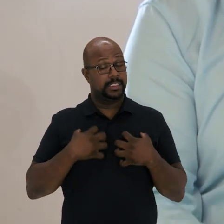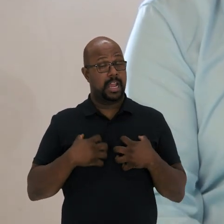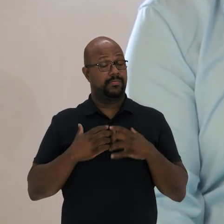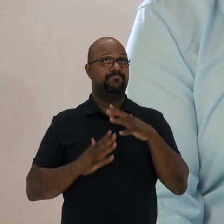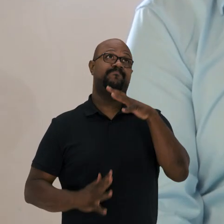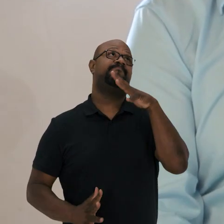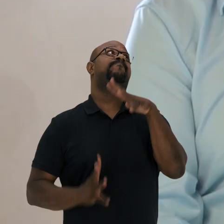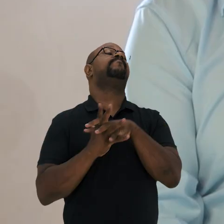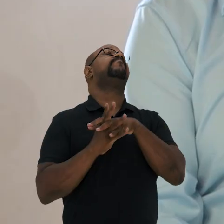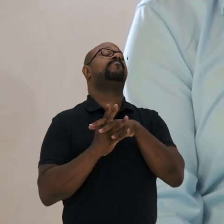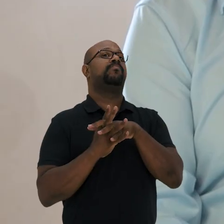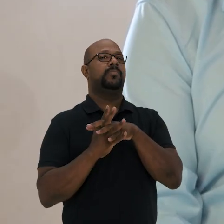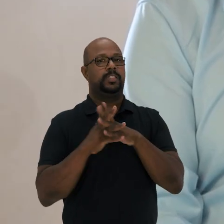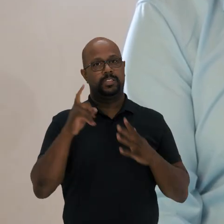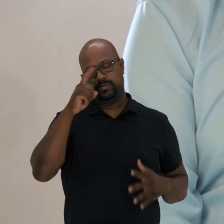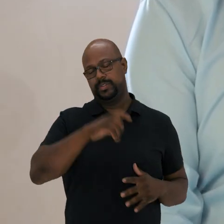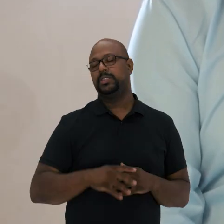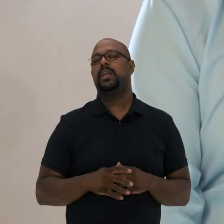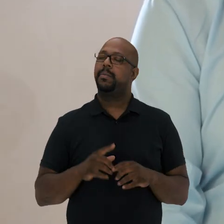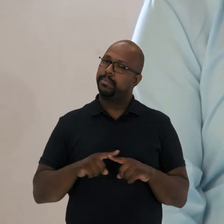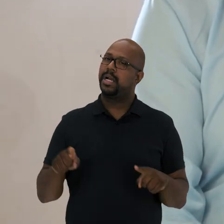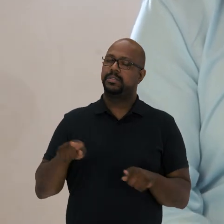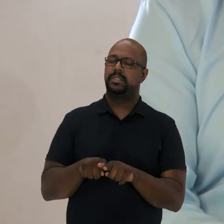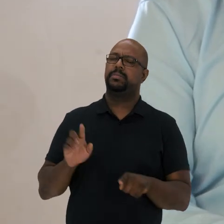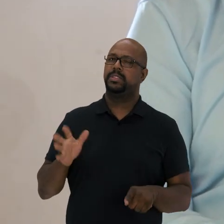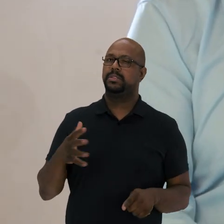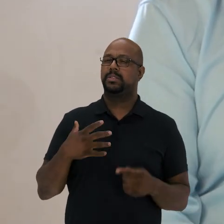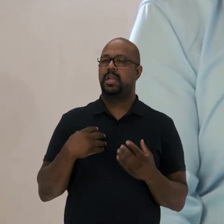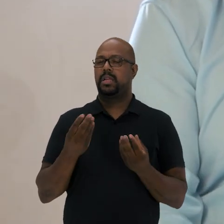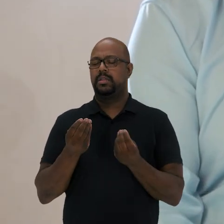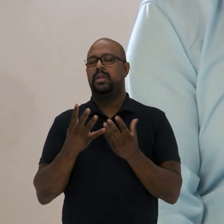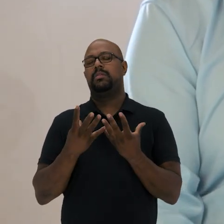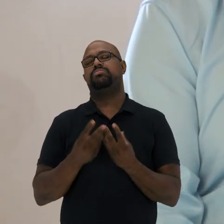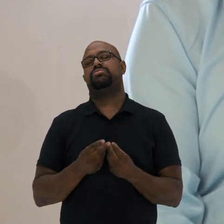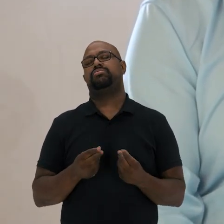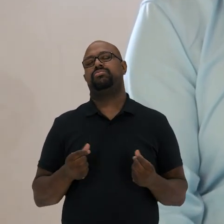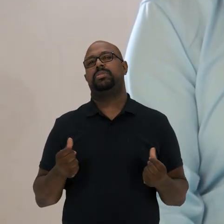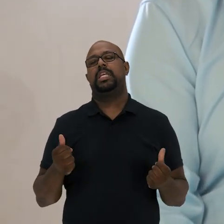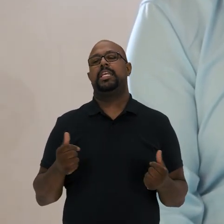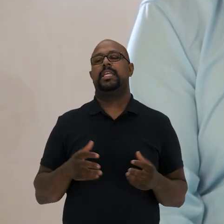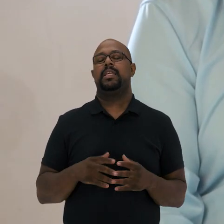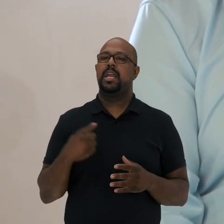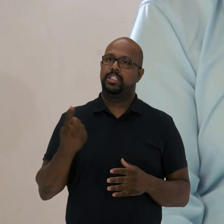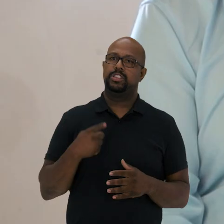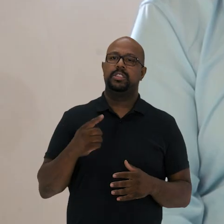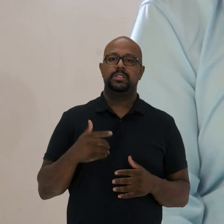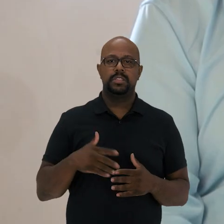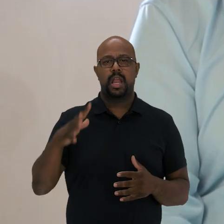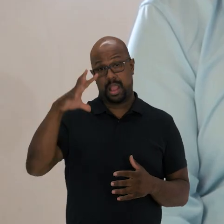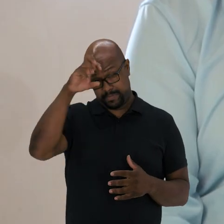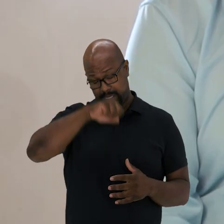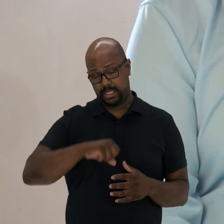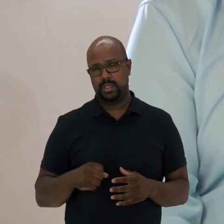que a coisa tinha chegado a um ponto difícil. Mas também já se dissipava aquilo e a